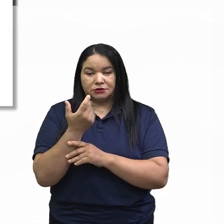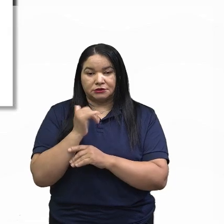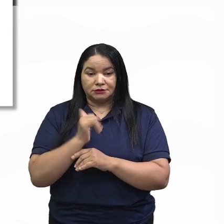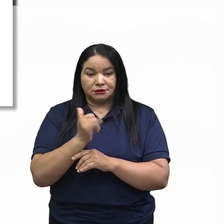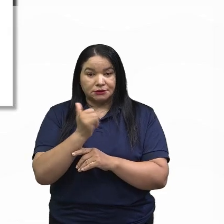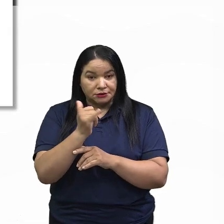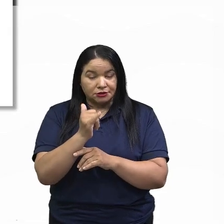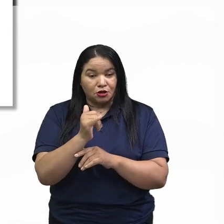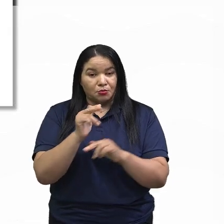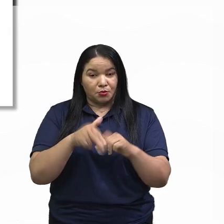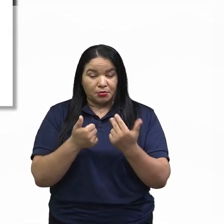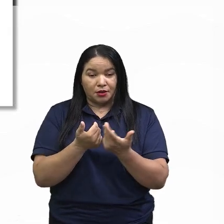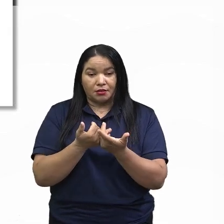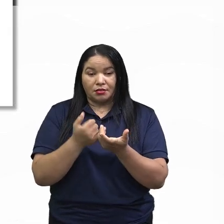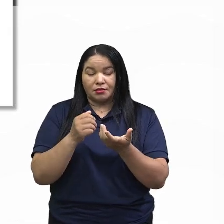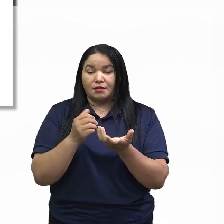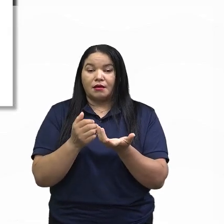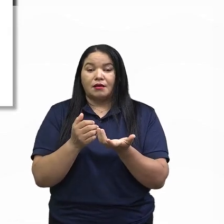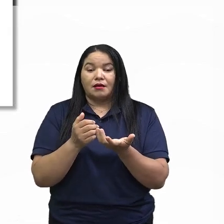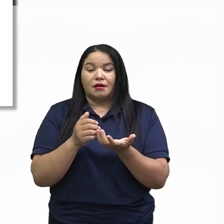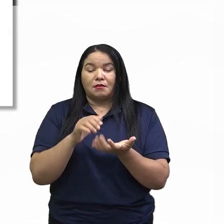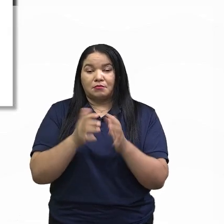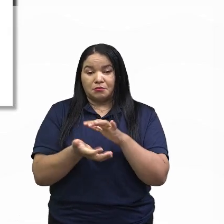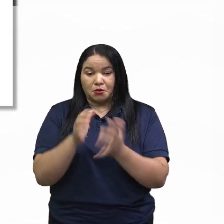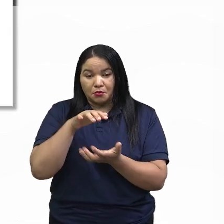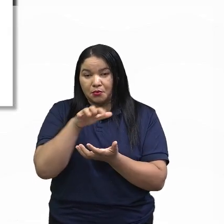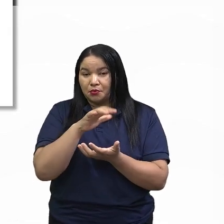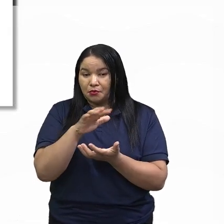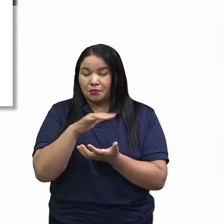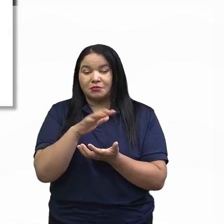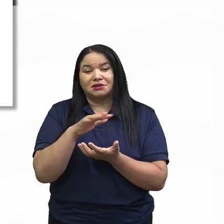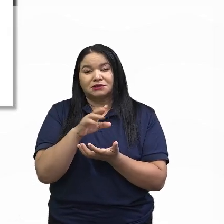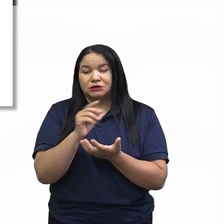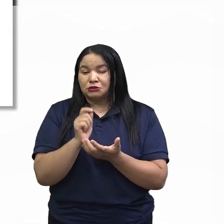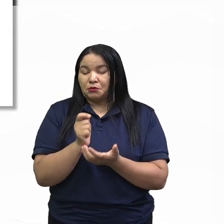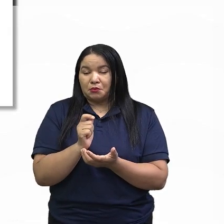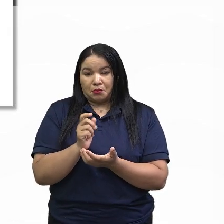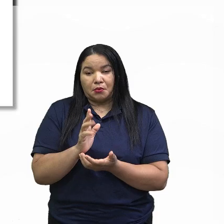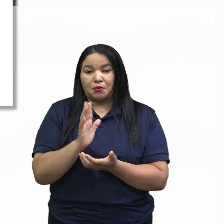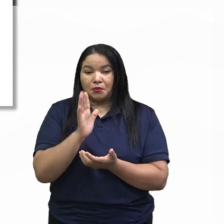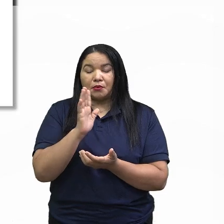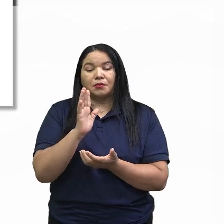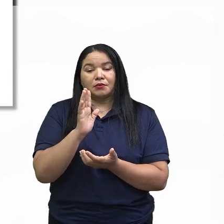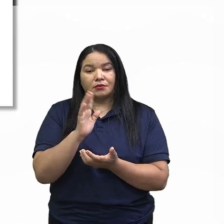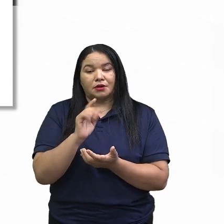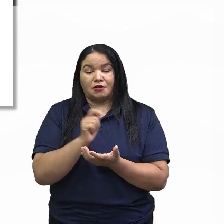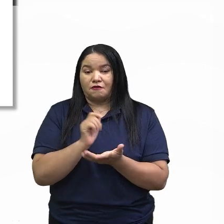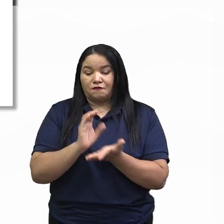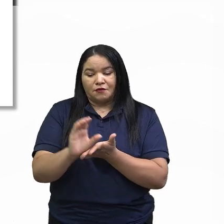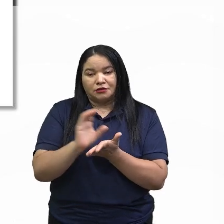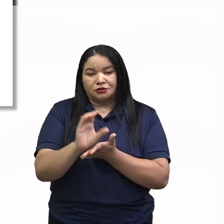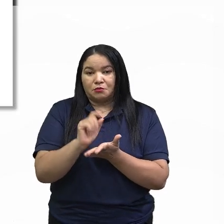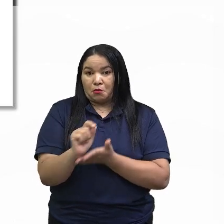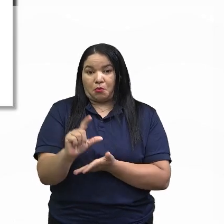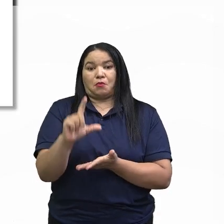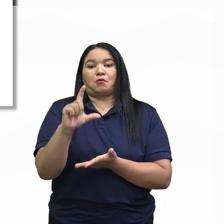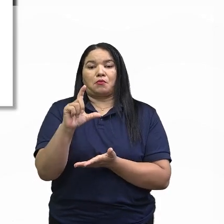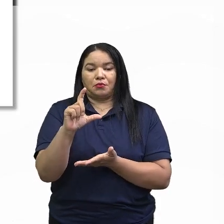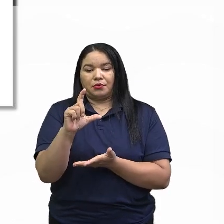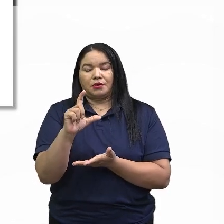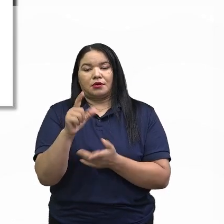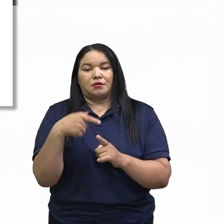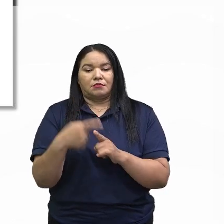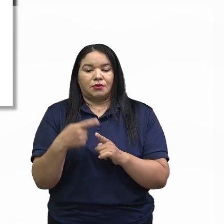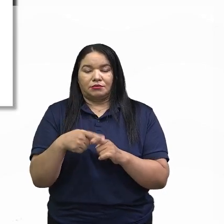biomassa não são baratos, né? Tem um custo financeiro alto, né? Ou seja, o investimento é alto para ter uma eficiência